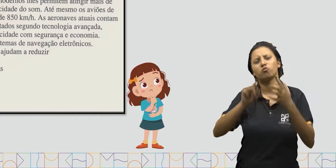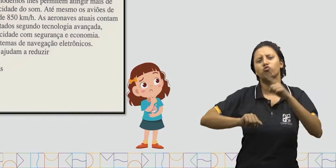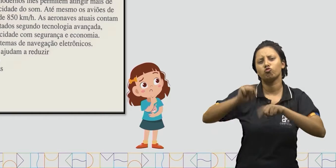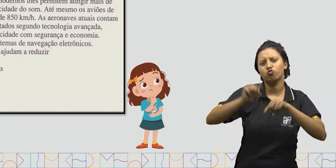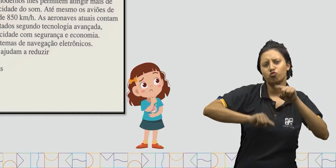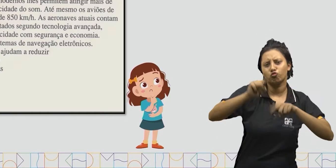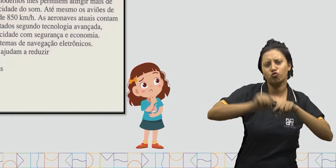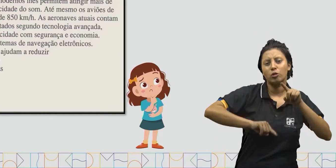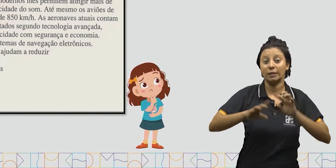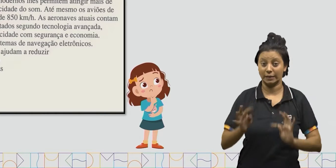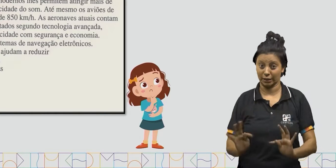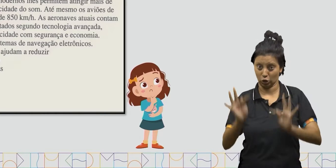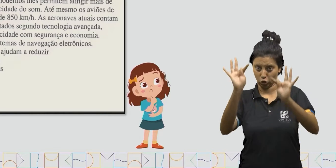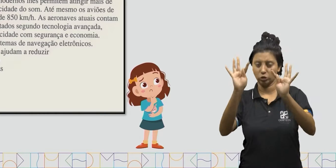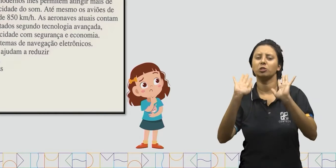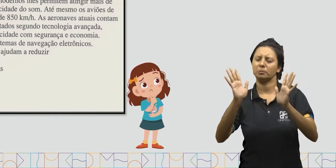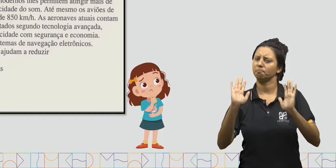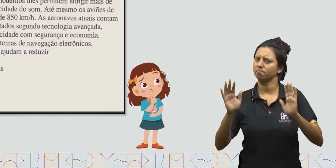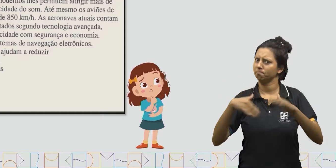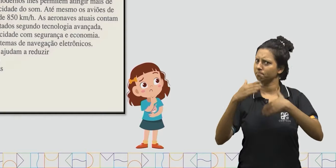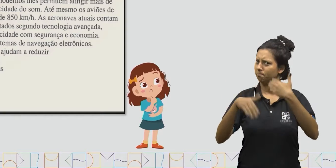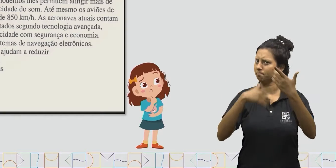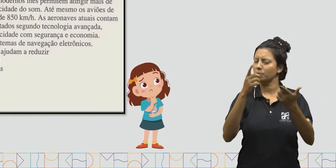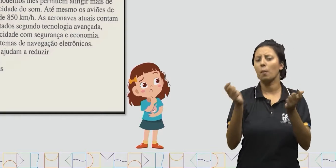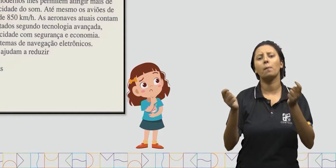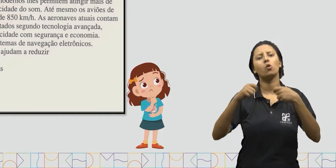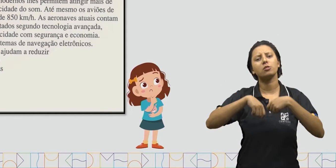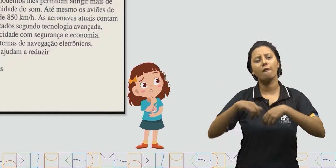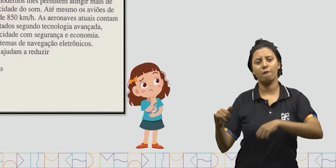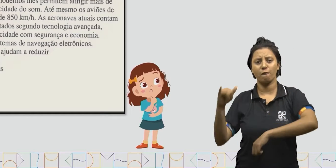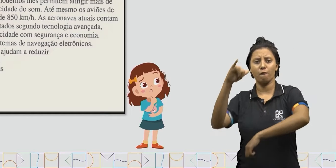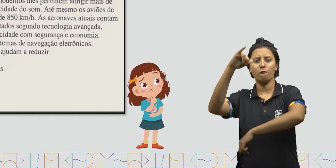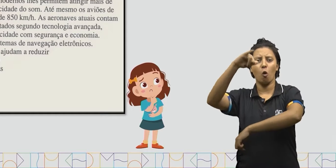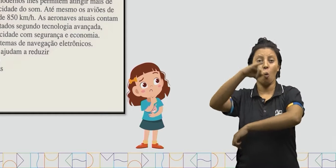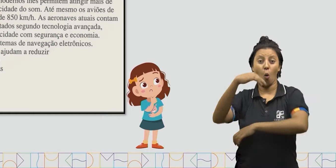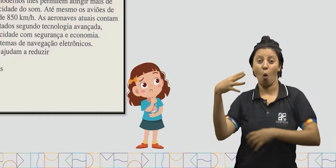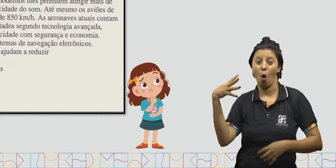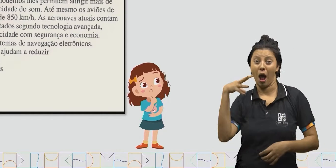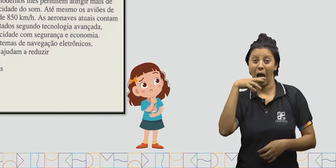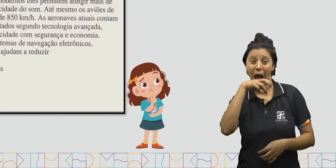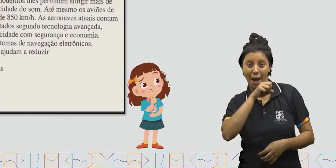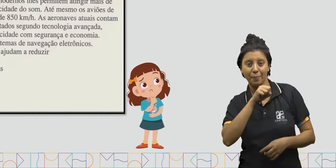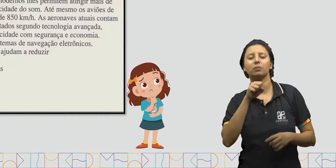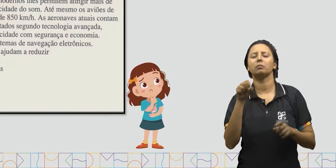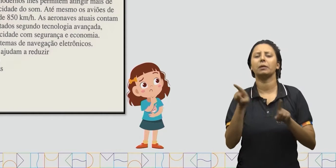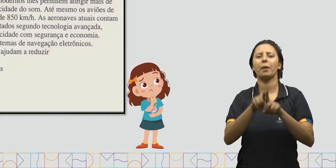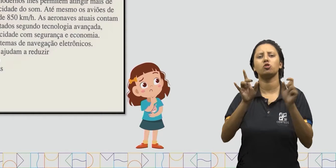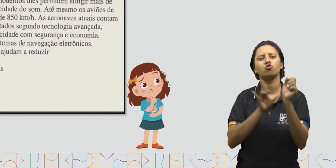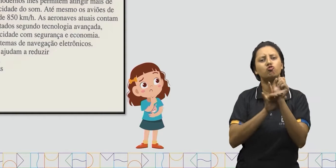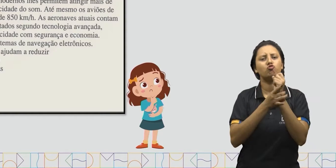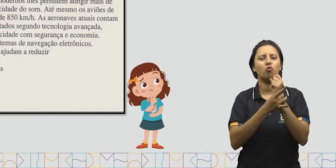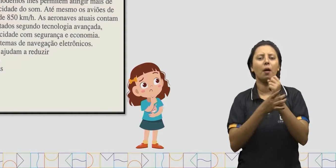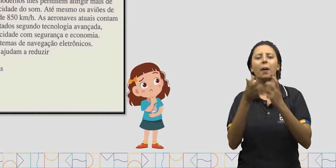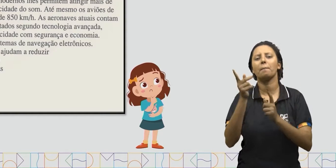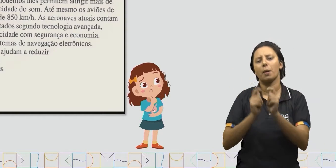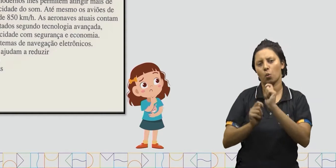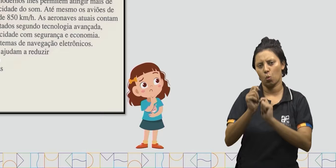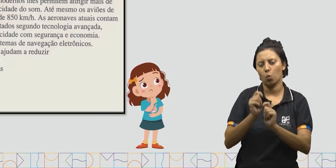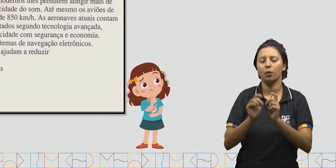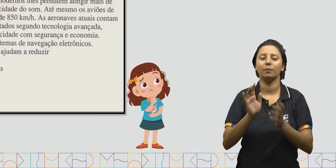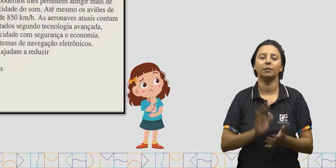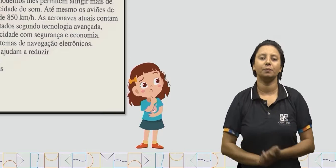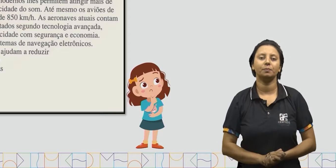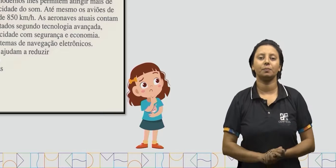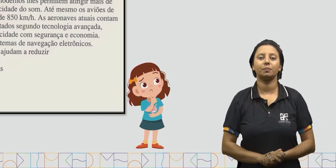segundo tecnologia avançada, o que possibilita voos a alta velocidade com segurança e economia. A